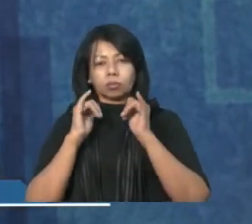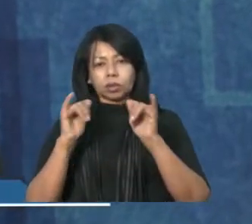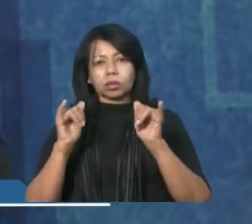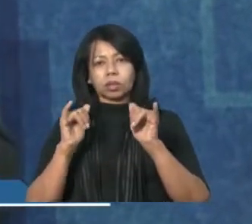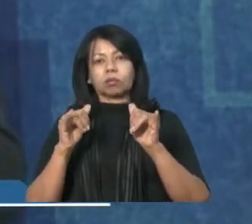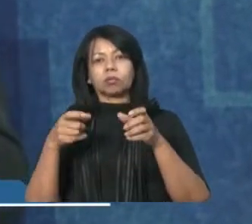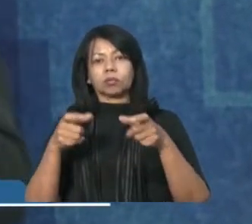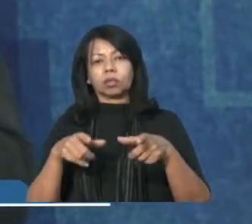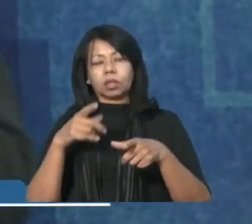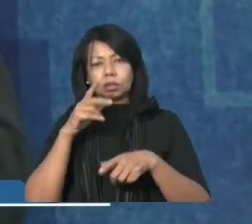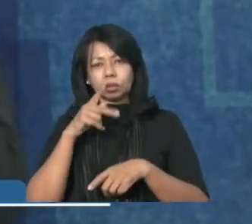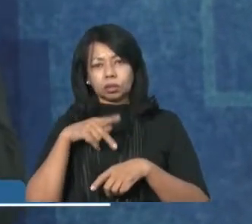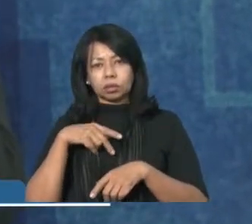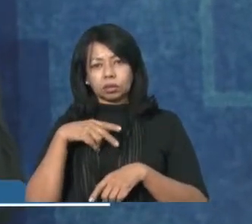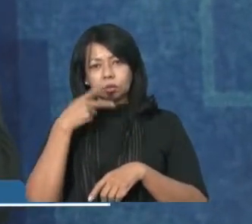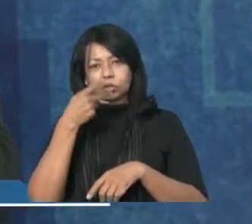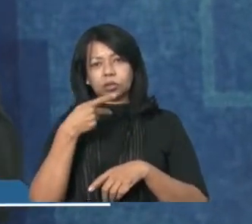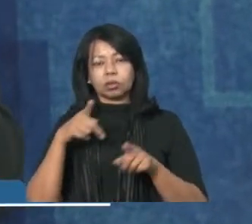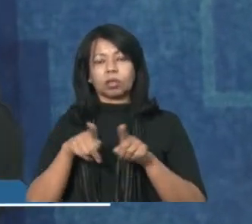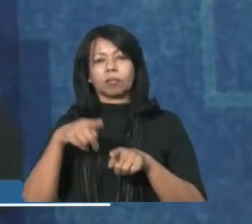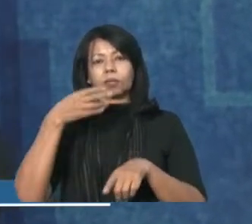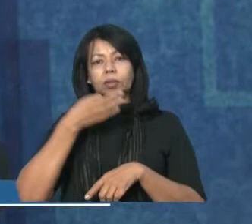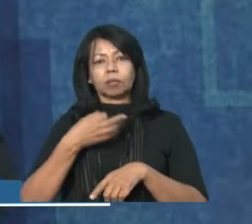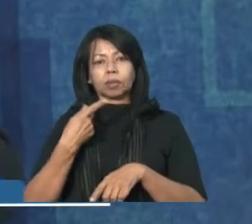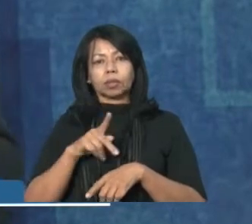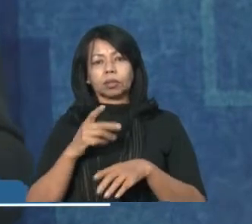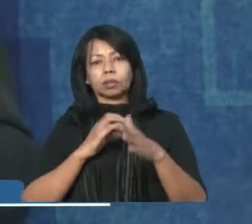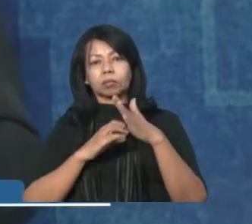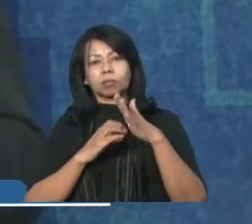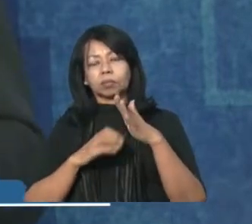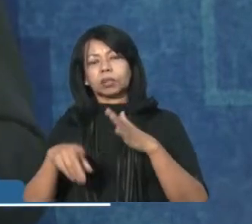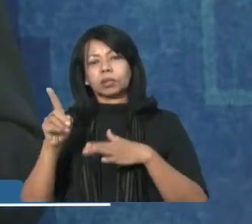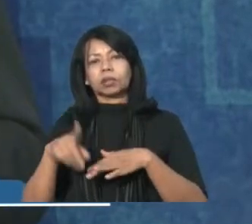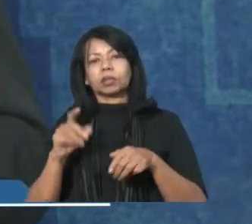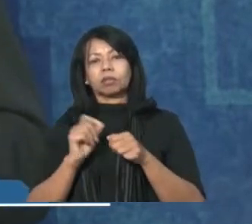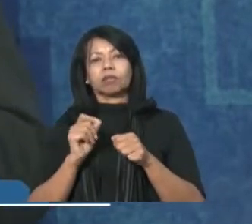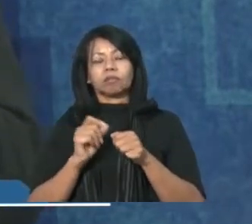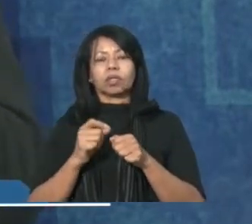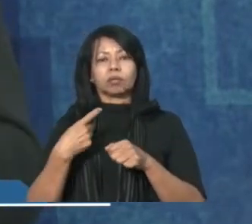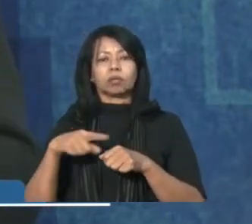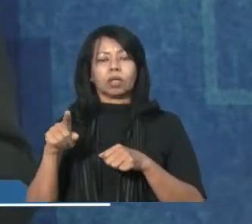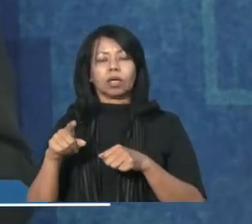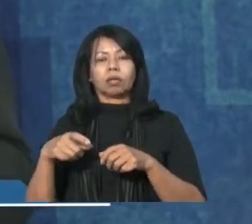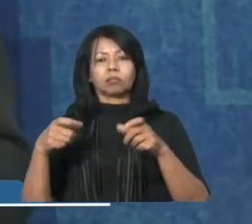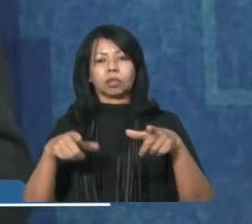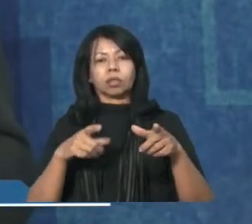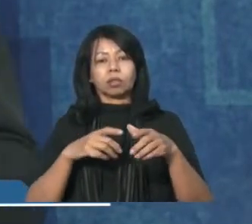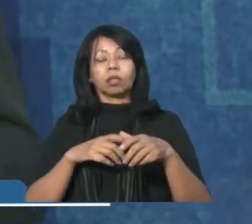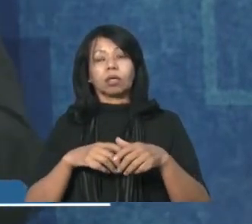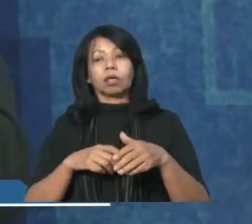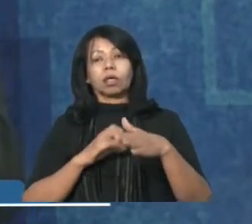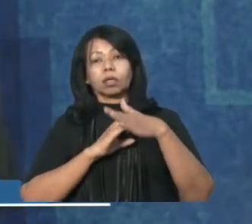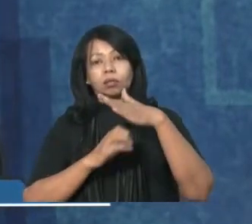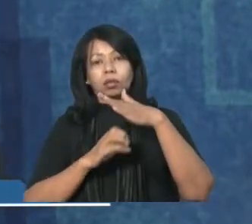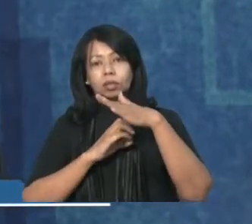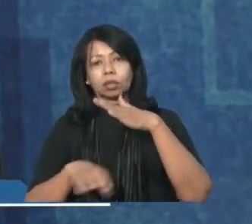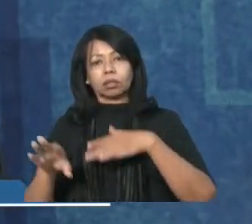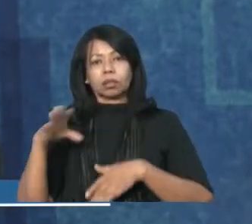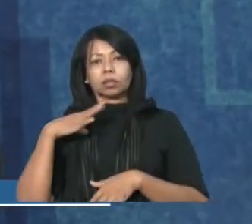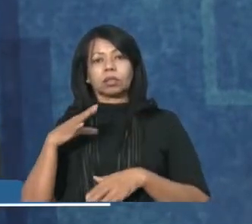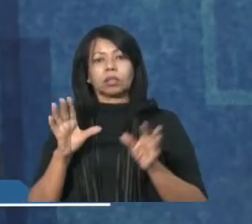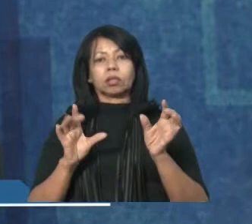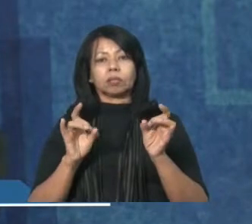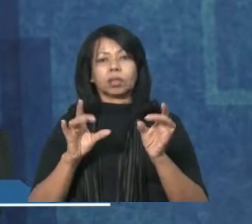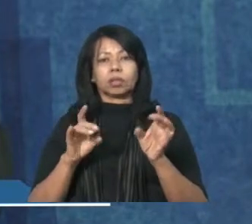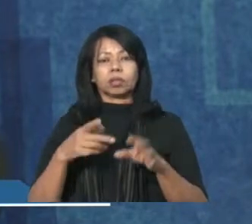os óculos dígitos e também fizemos a sugestão para que esse tipo de empreendimento seja realizado na área industrial de nossa cidade que é específica para